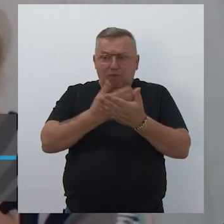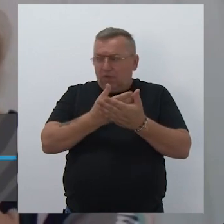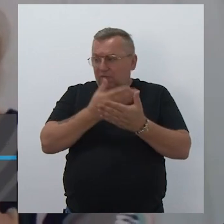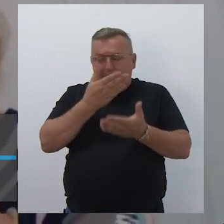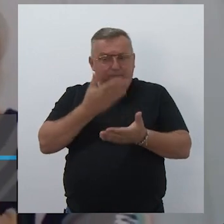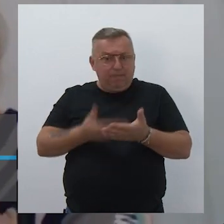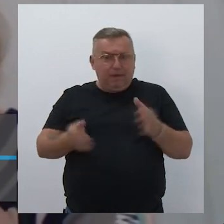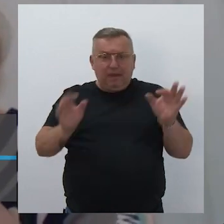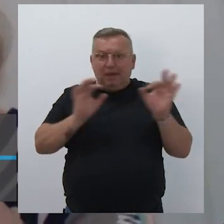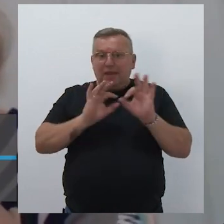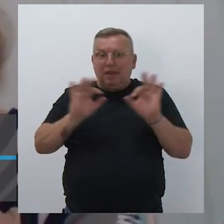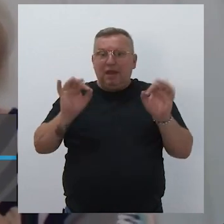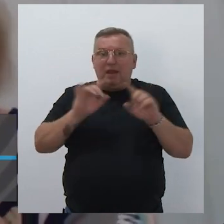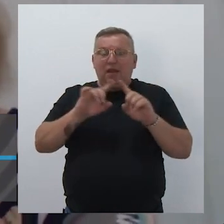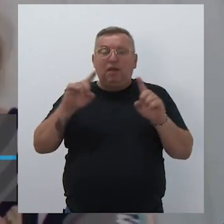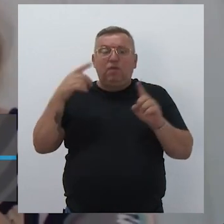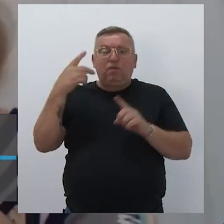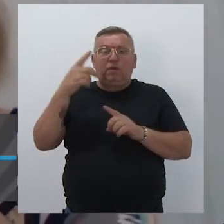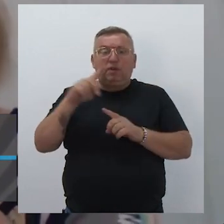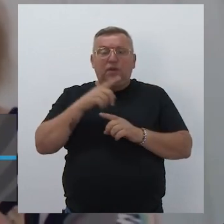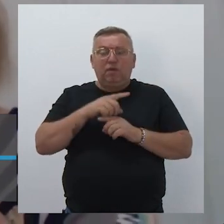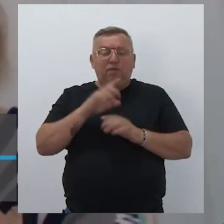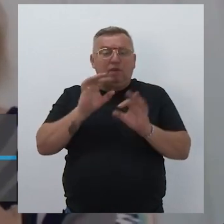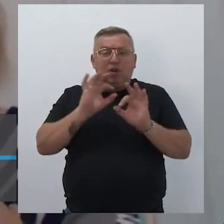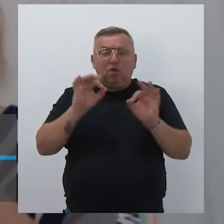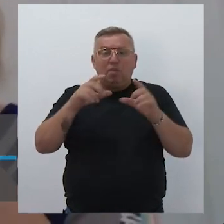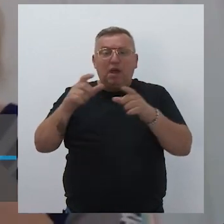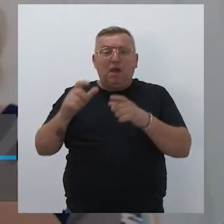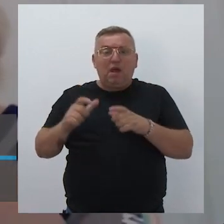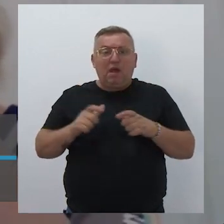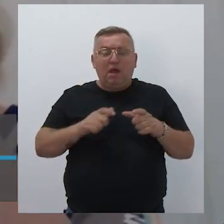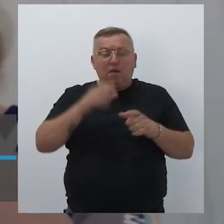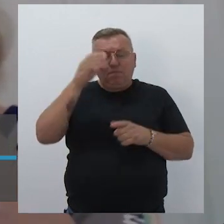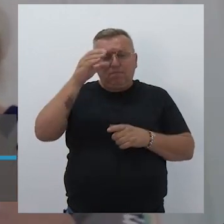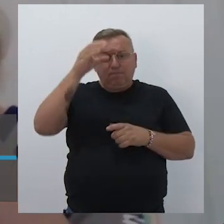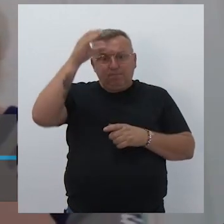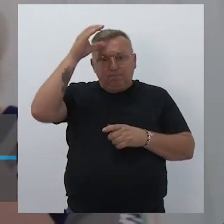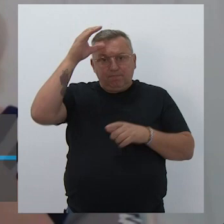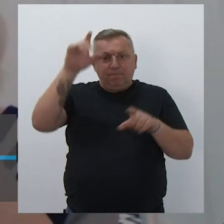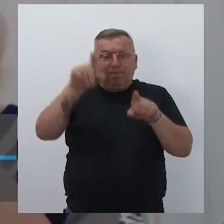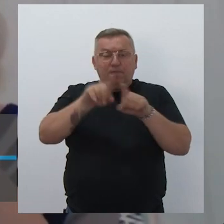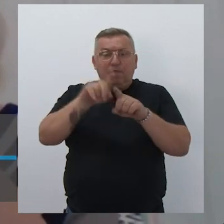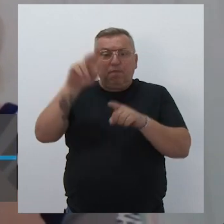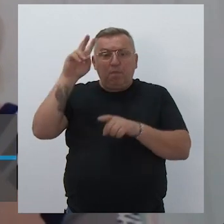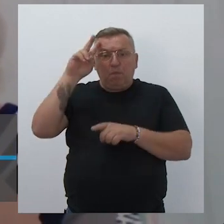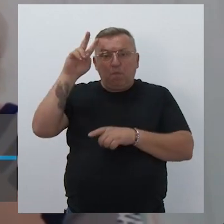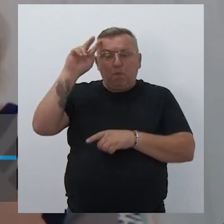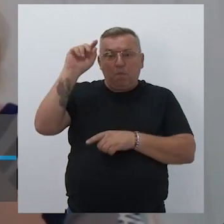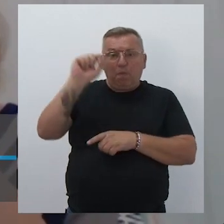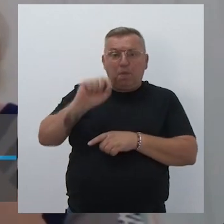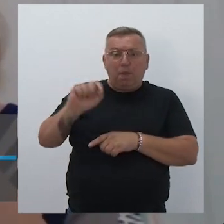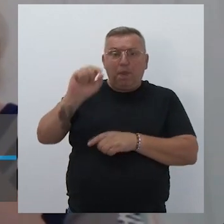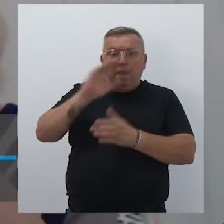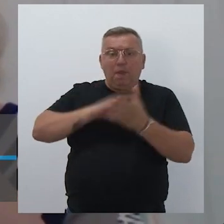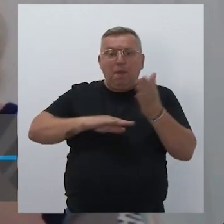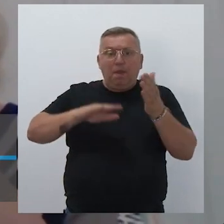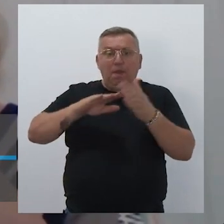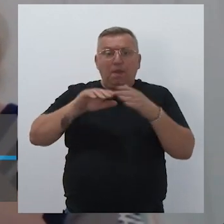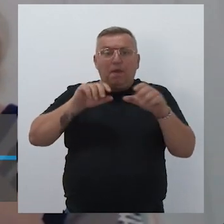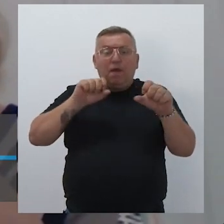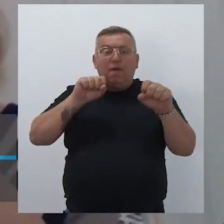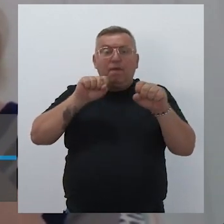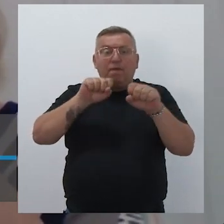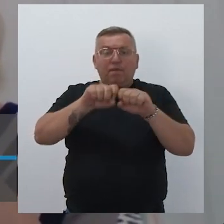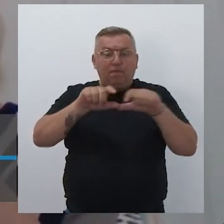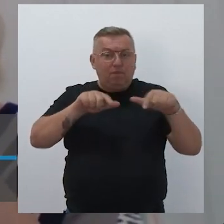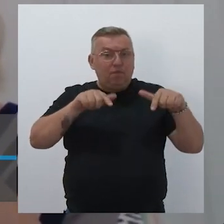descobertas em nenhuma das áreas. Lembrando também que toda a formação geral